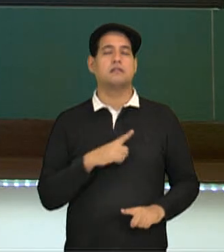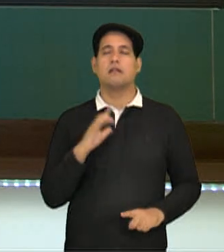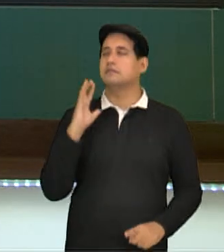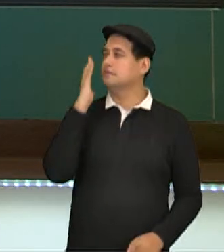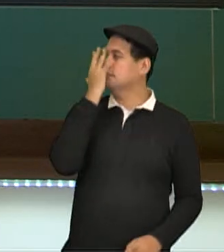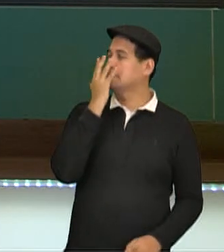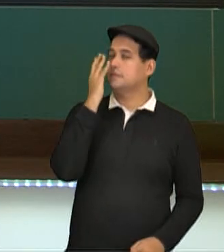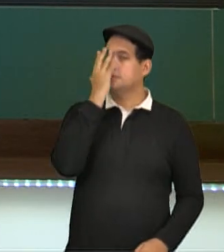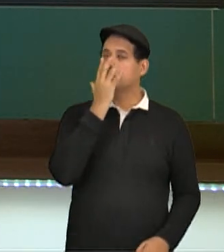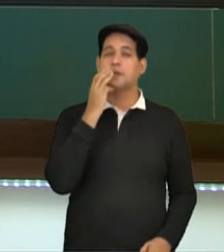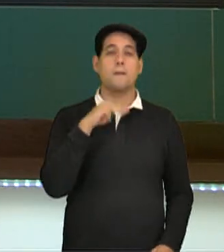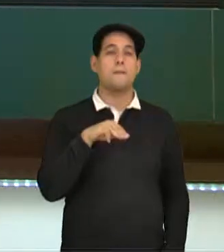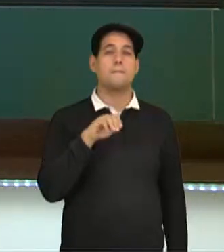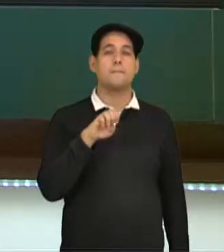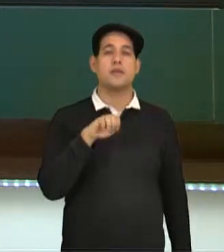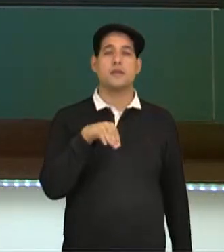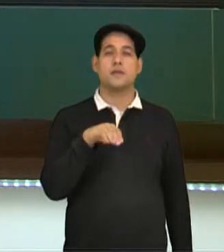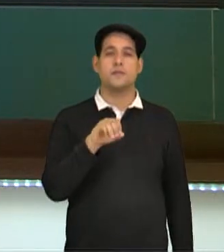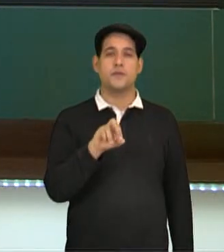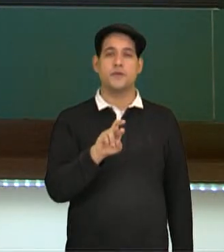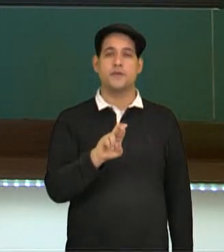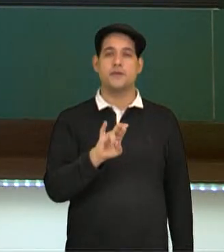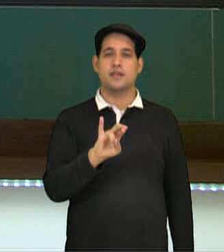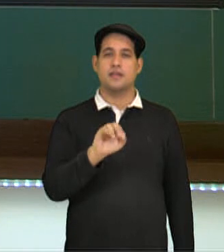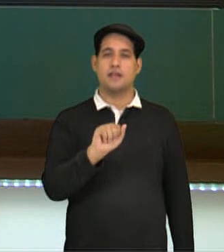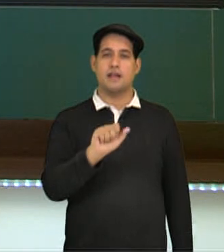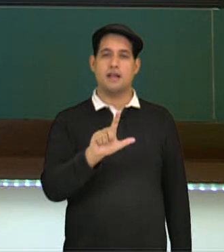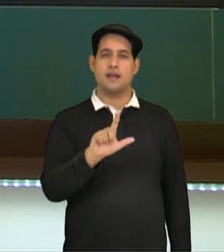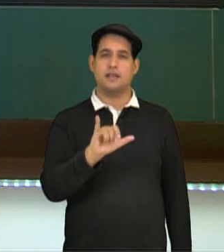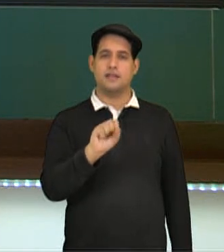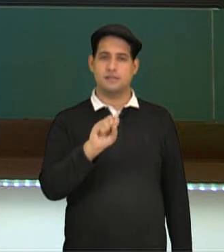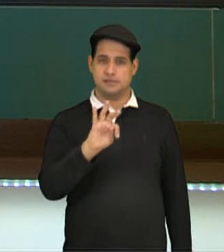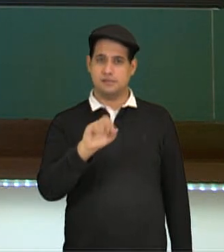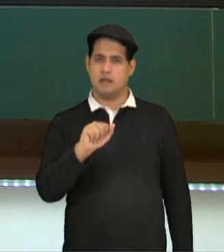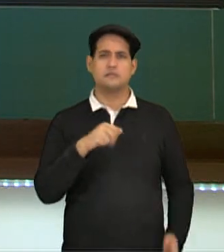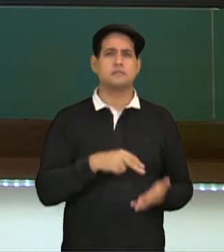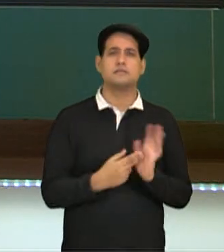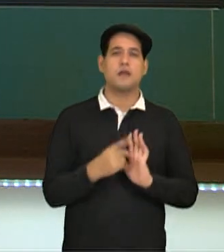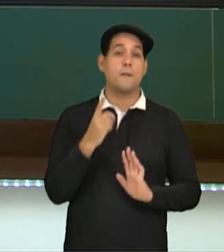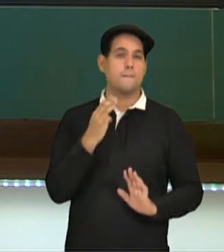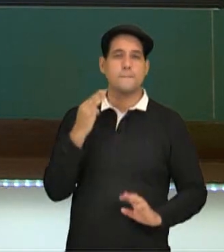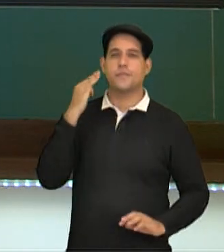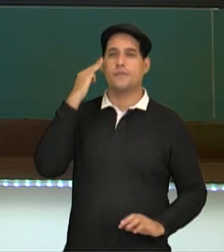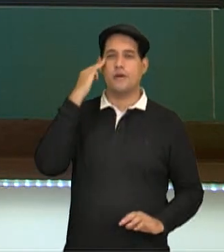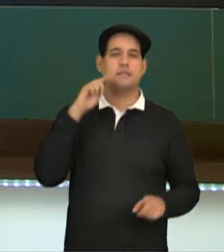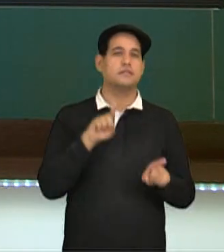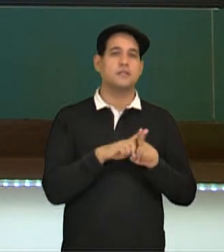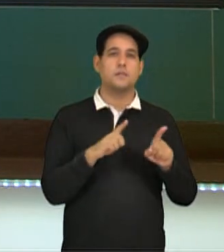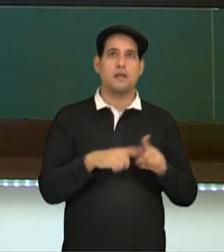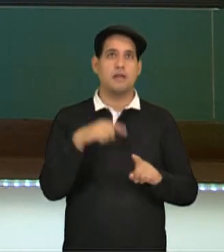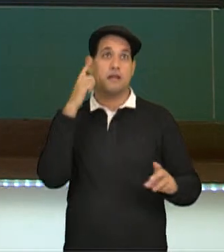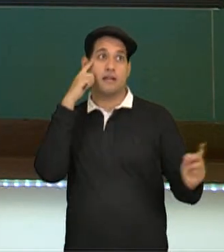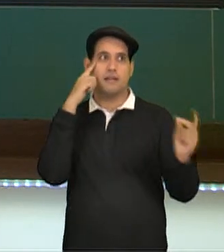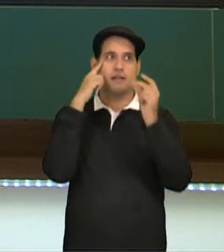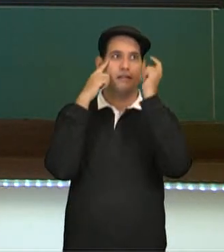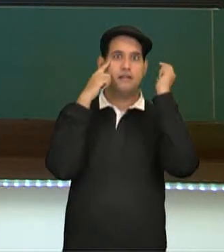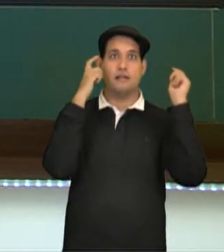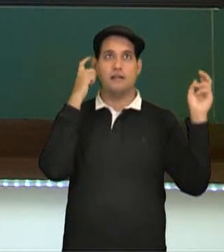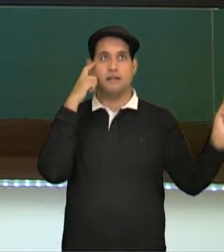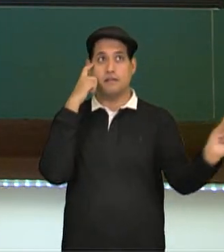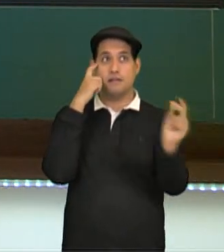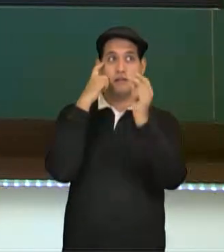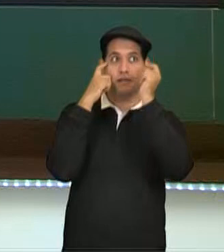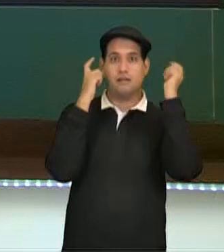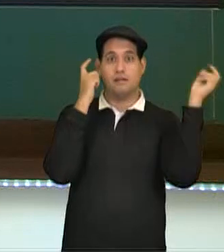romance memorialista, de memórias, né, que a gente também pode chamar um romance de flashback, né, que é quando o